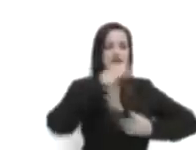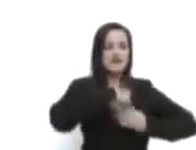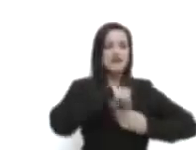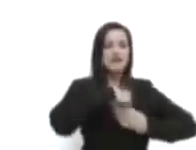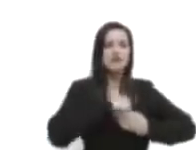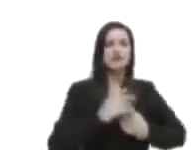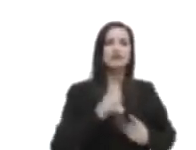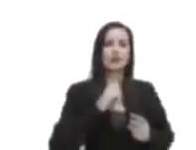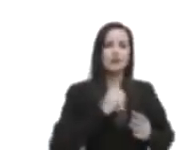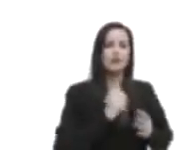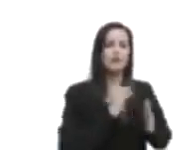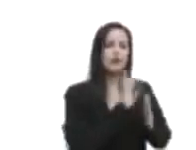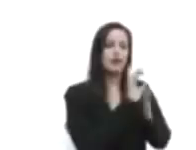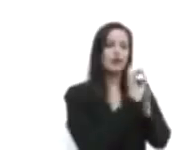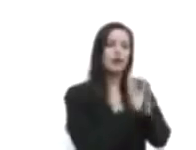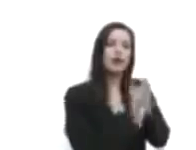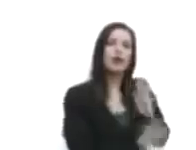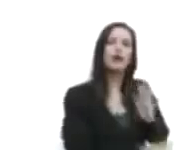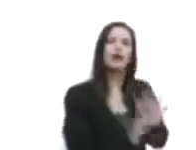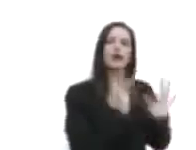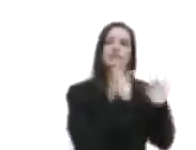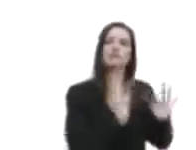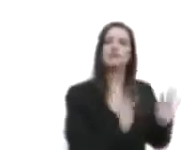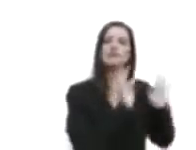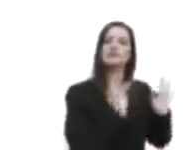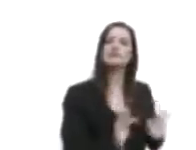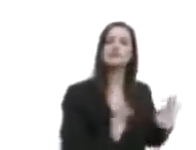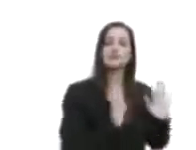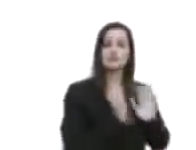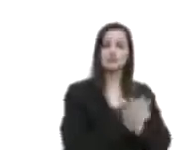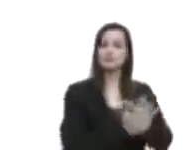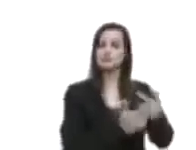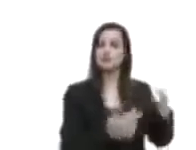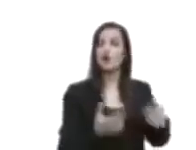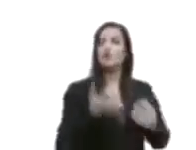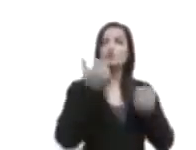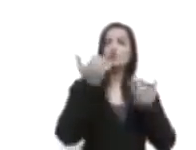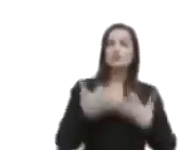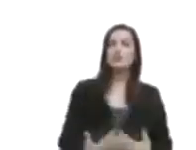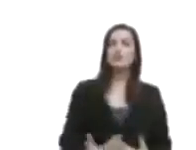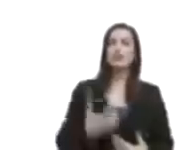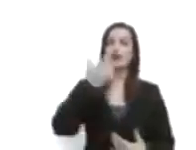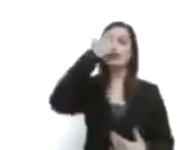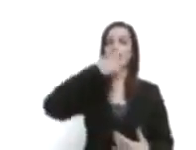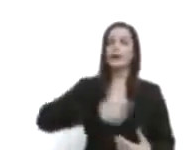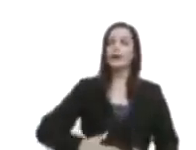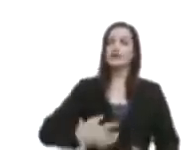falam de temperamento, personalidade, elas falam de uma vida